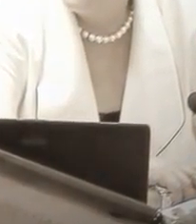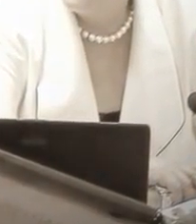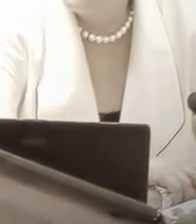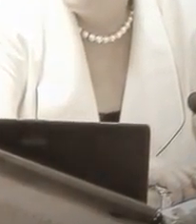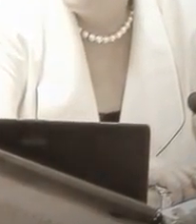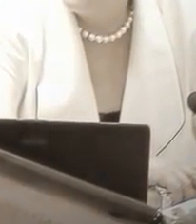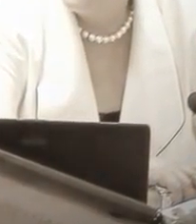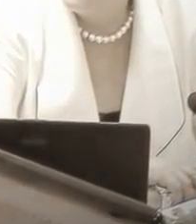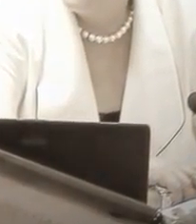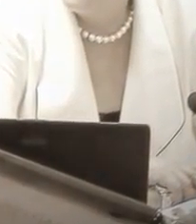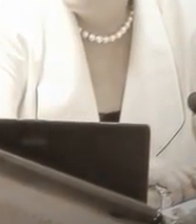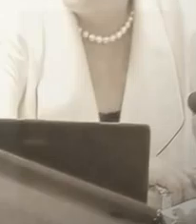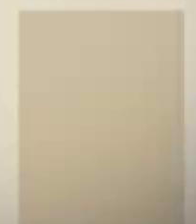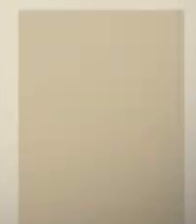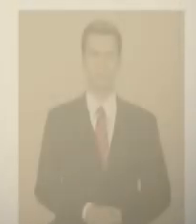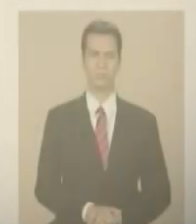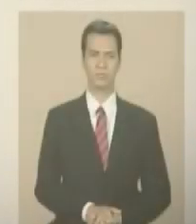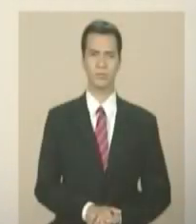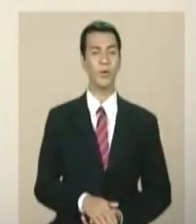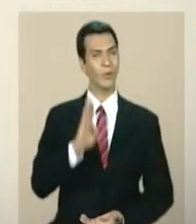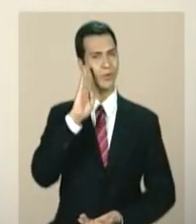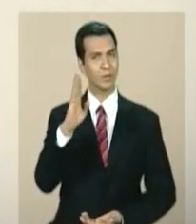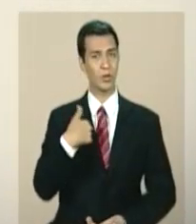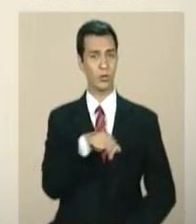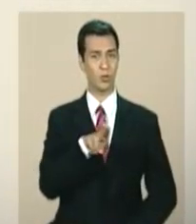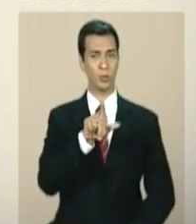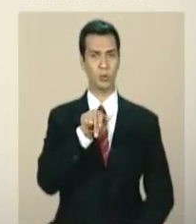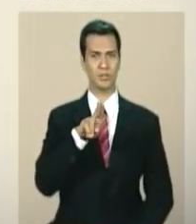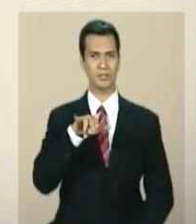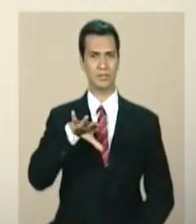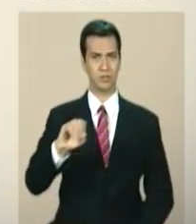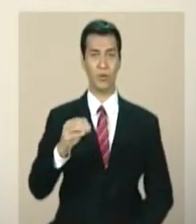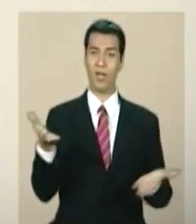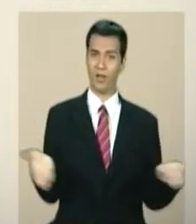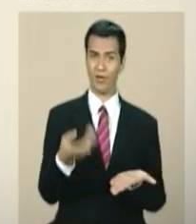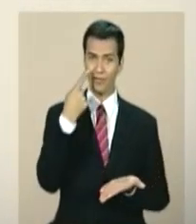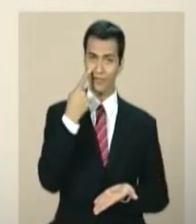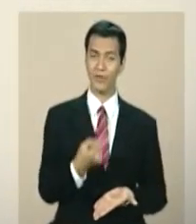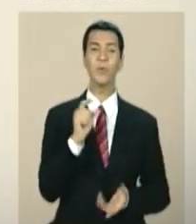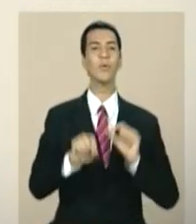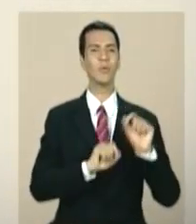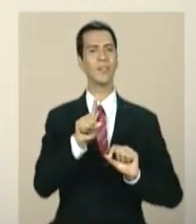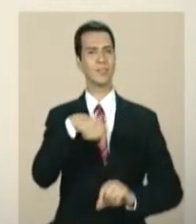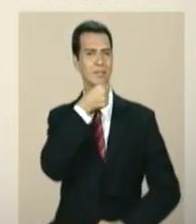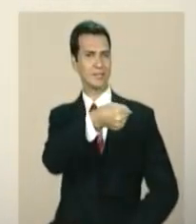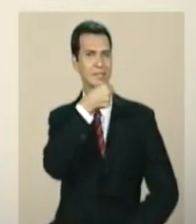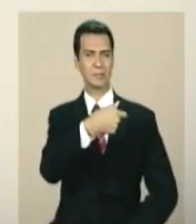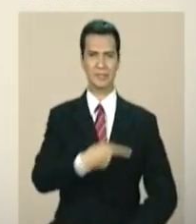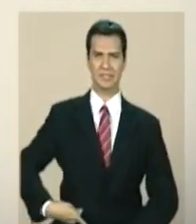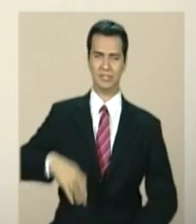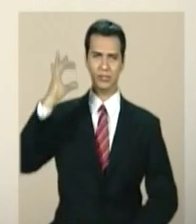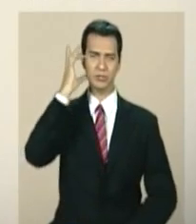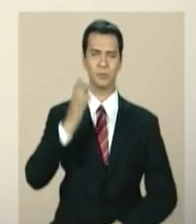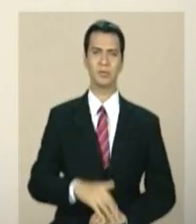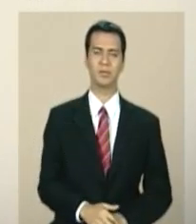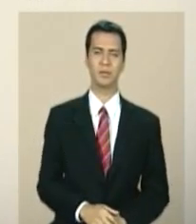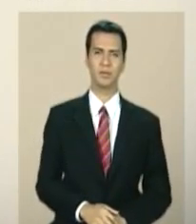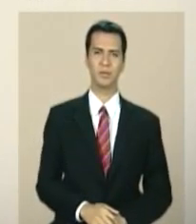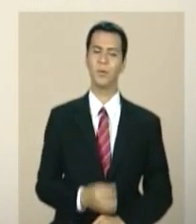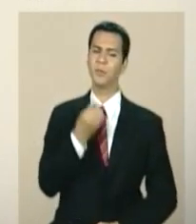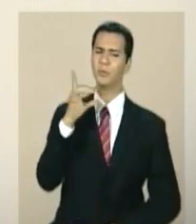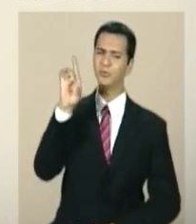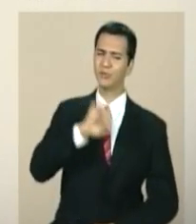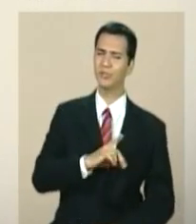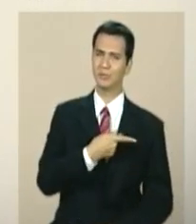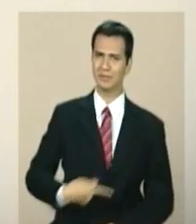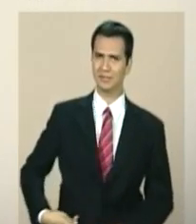café com a Presidenta Olá eu sou o Luciano Seixas e você acompanha agora o café com a presidenta Dilma Bom dia presidenta Ah bom